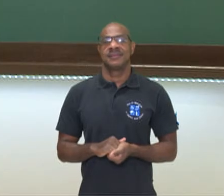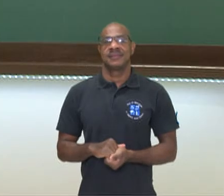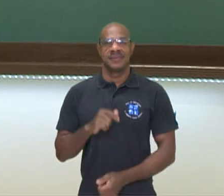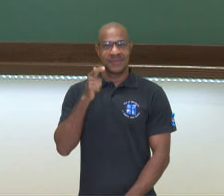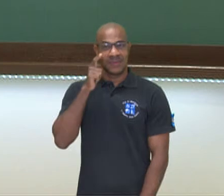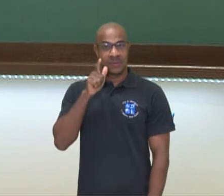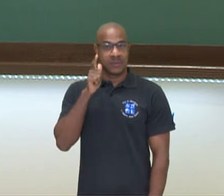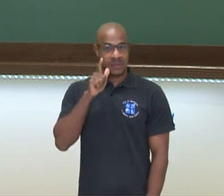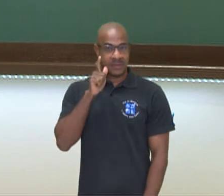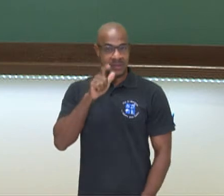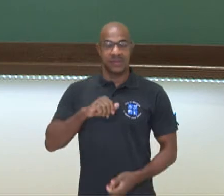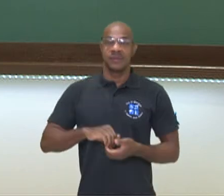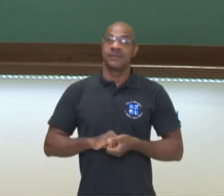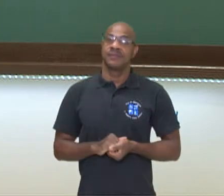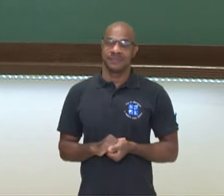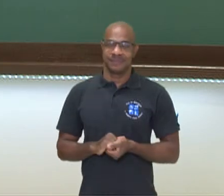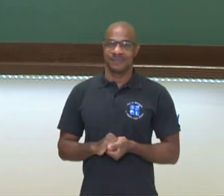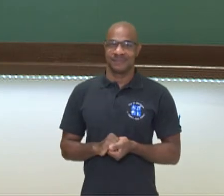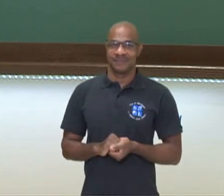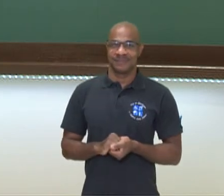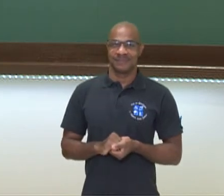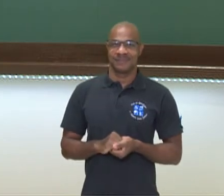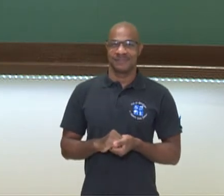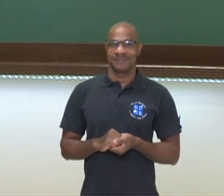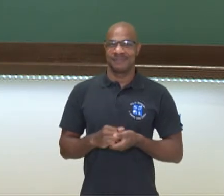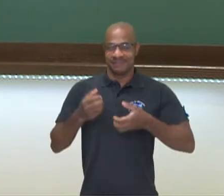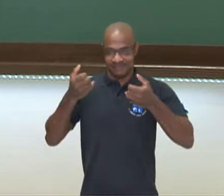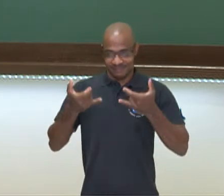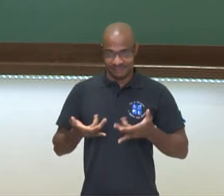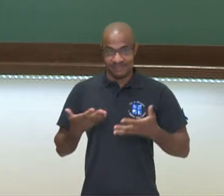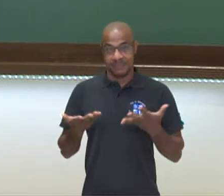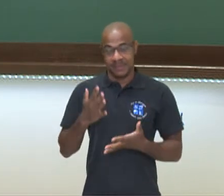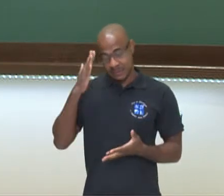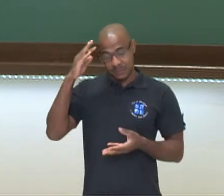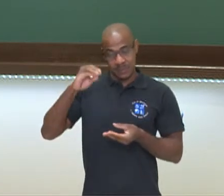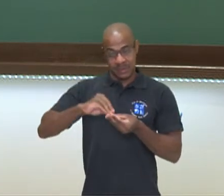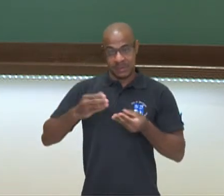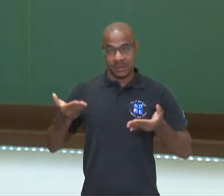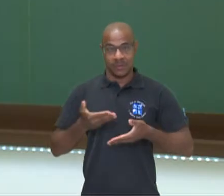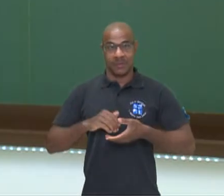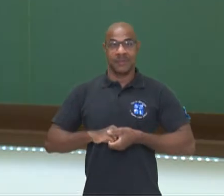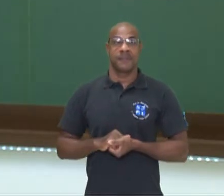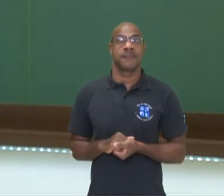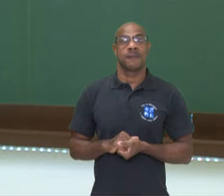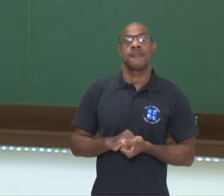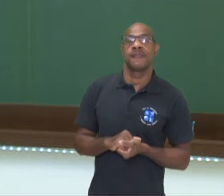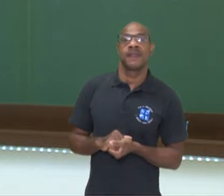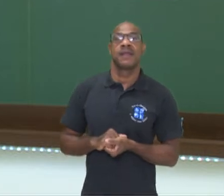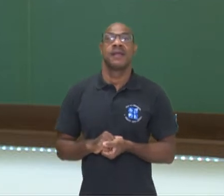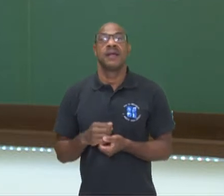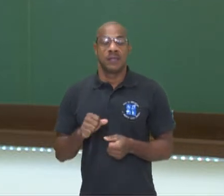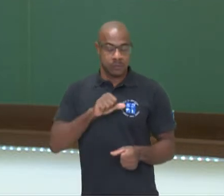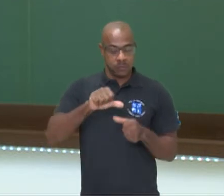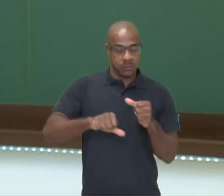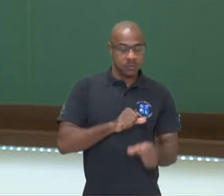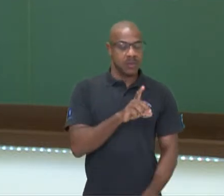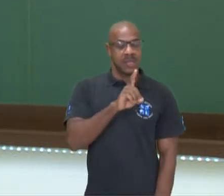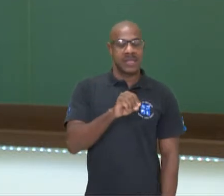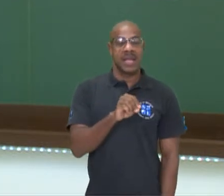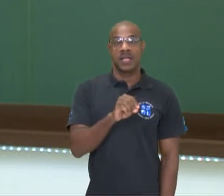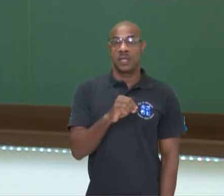Conseguiu trabalhar um pouquinho com essas unidades de tempo? Nós precisamos entender, gente. Olha lá. Ó. Então, a questão é a seguinte. Eu quero transformar